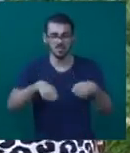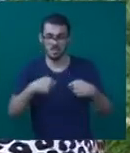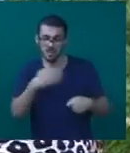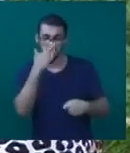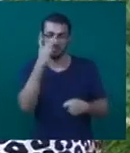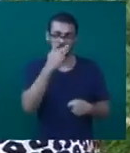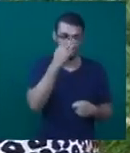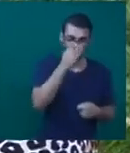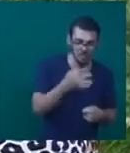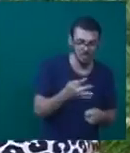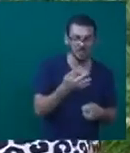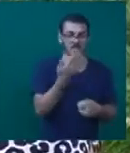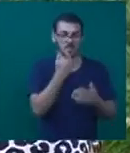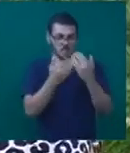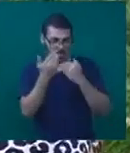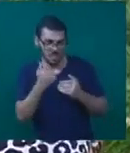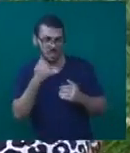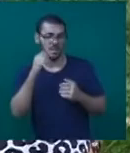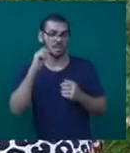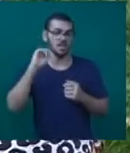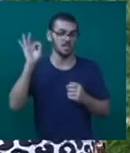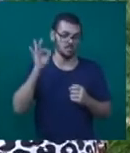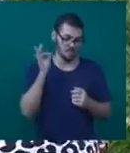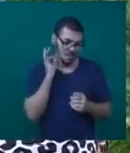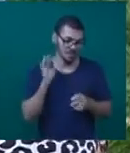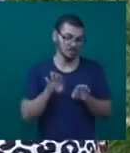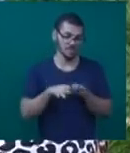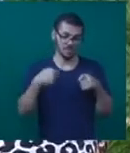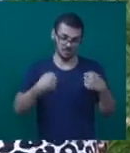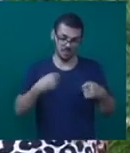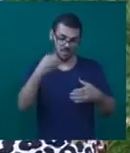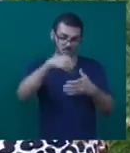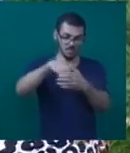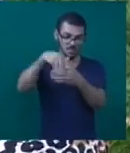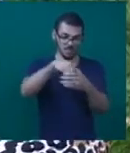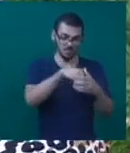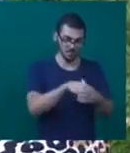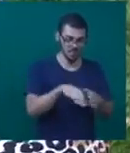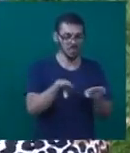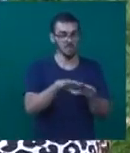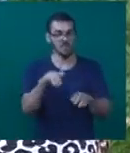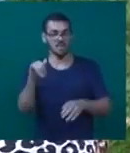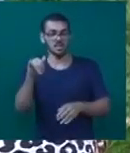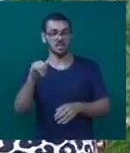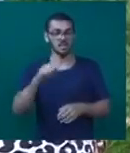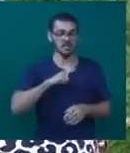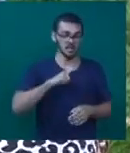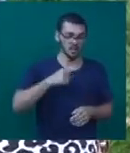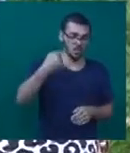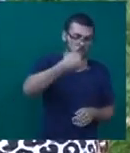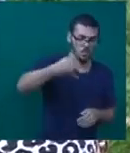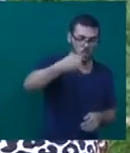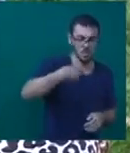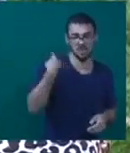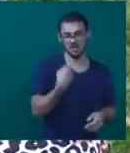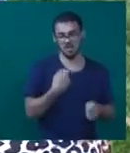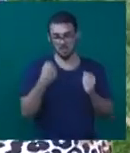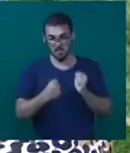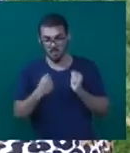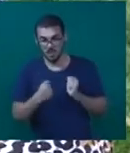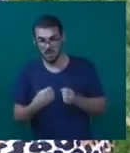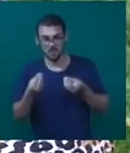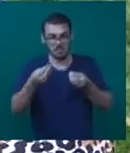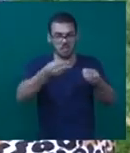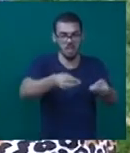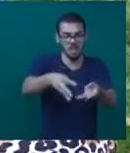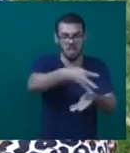abelhas. Se tiver poucas flores, tem um tipo de um xarope que a gente passa, faz a alimentação para elas e as crianças ajudam